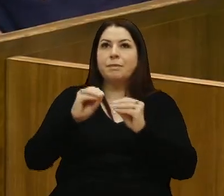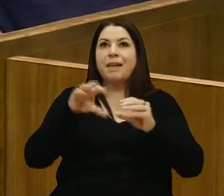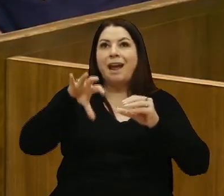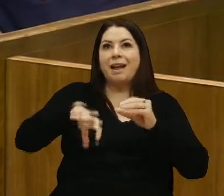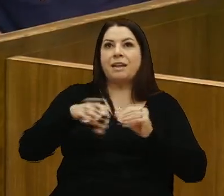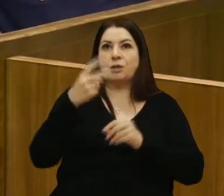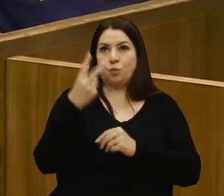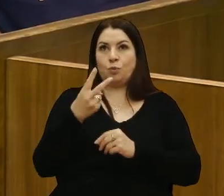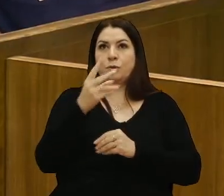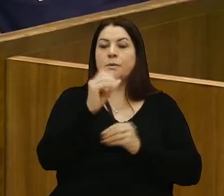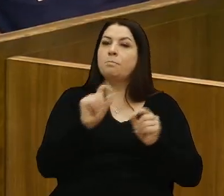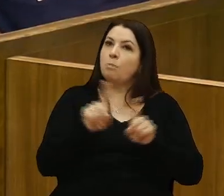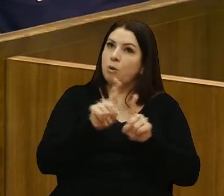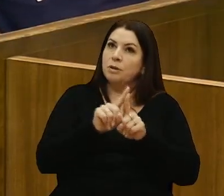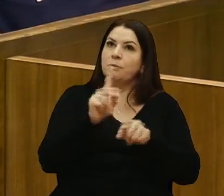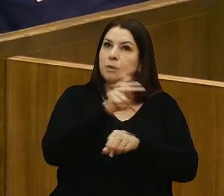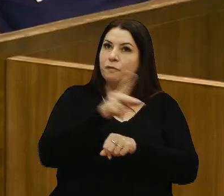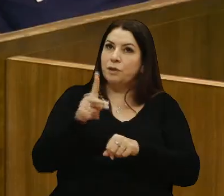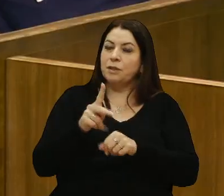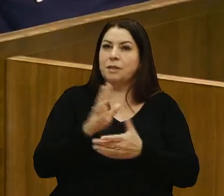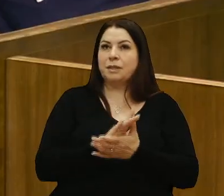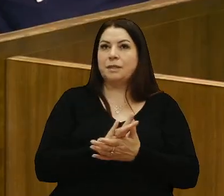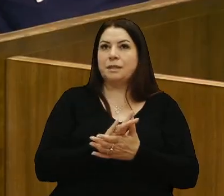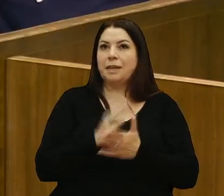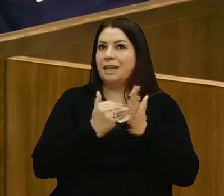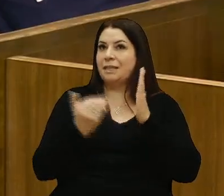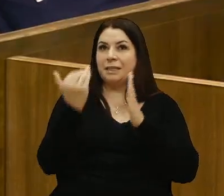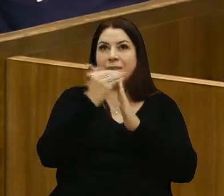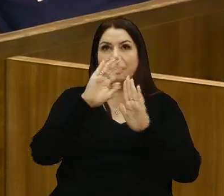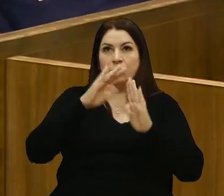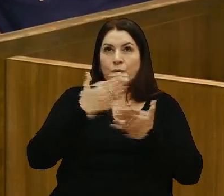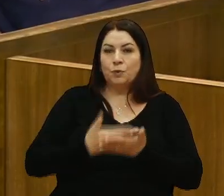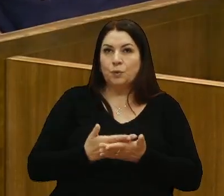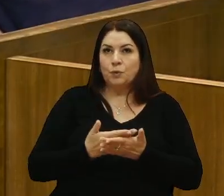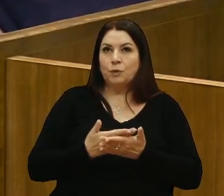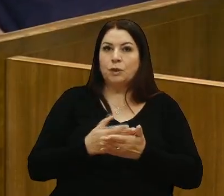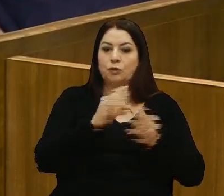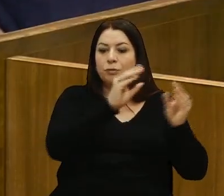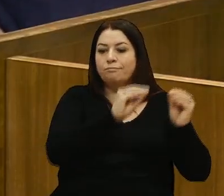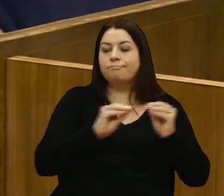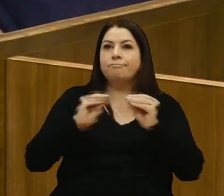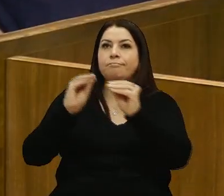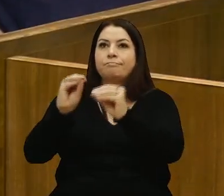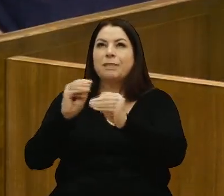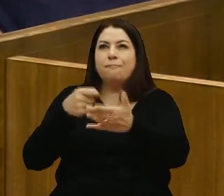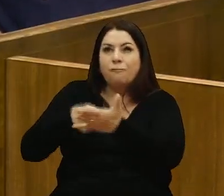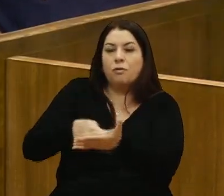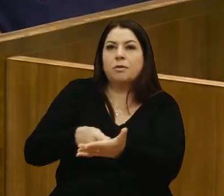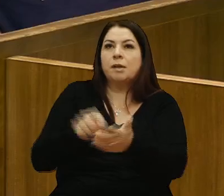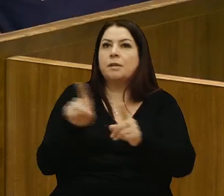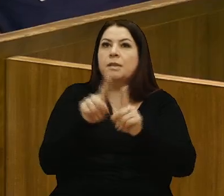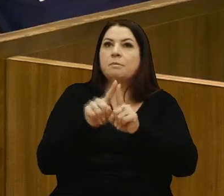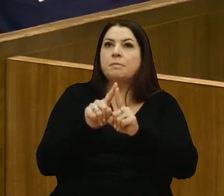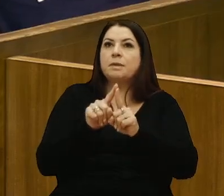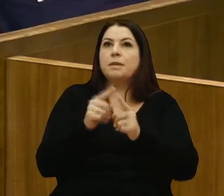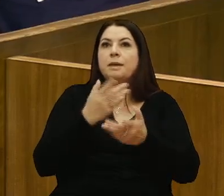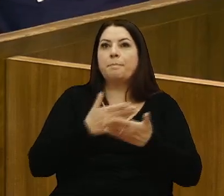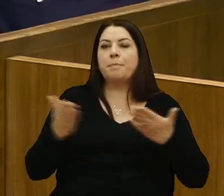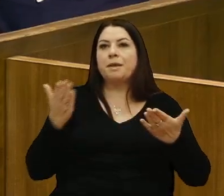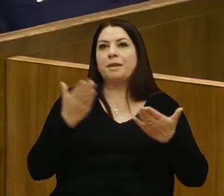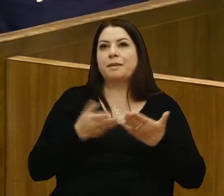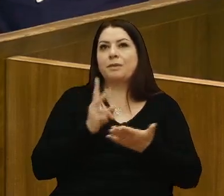e que pode gerar professores excedentes nas escolas, nos deslocamentos forçados e na perda